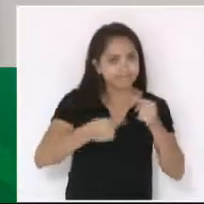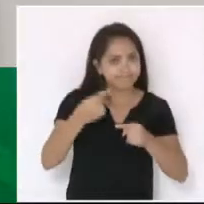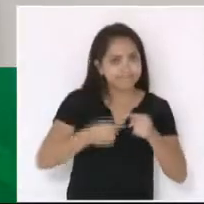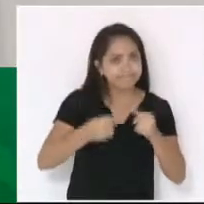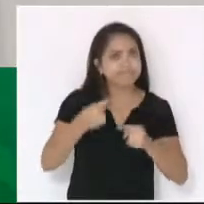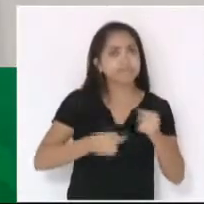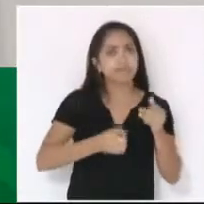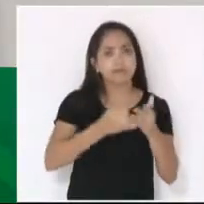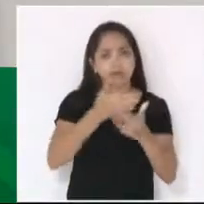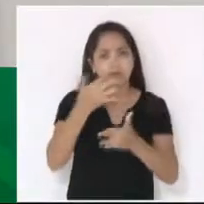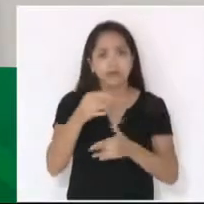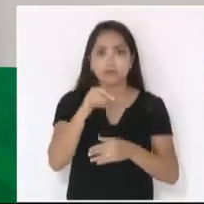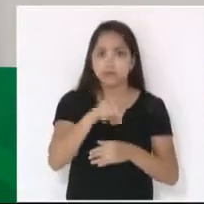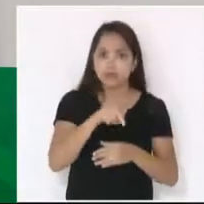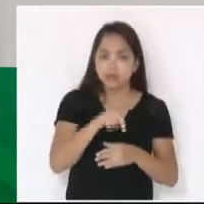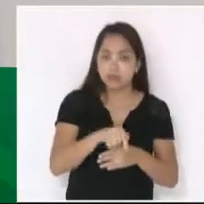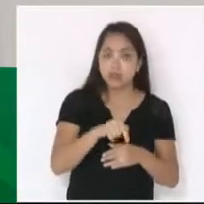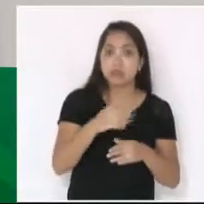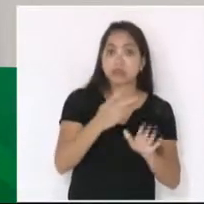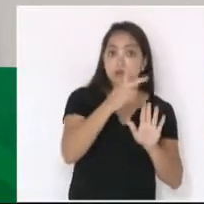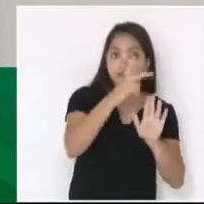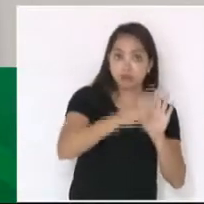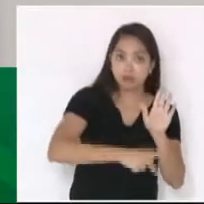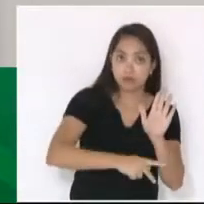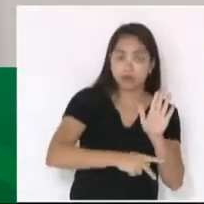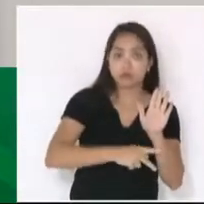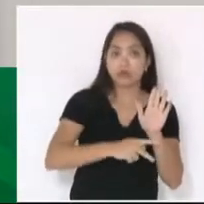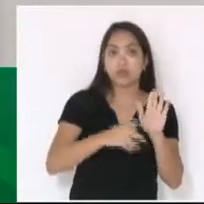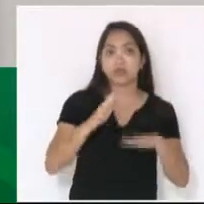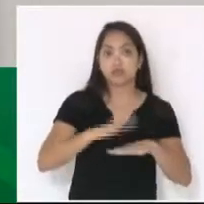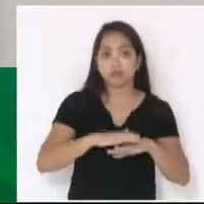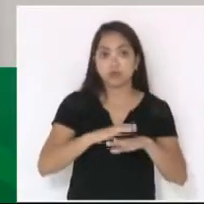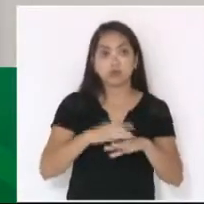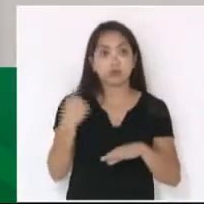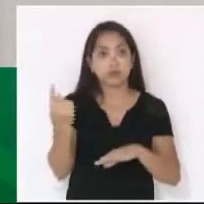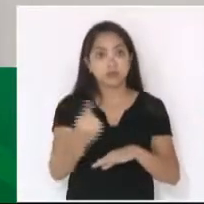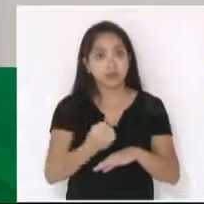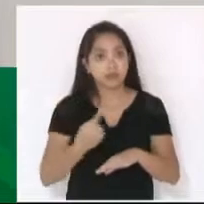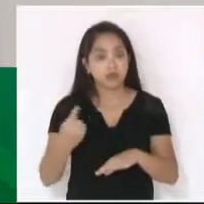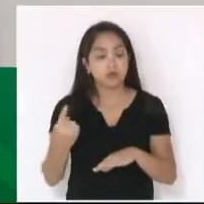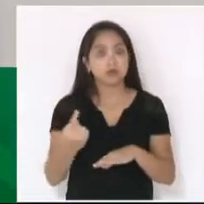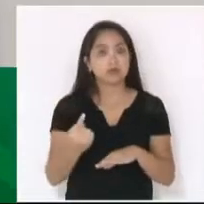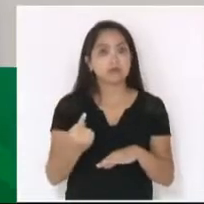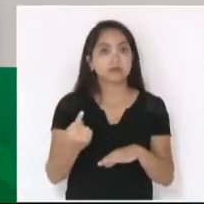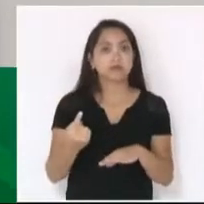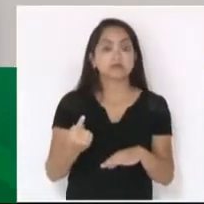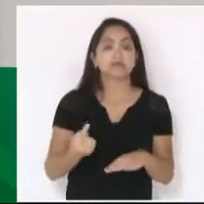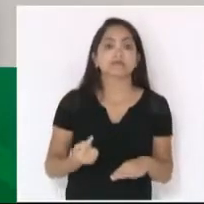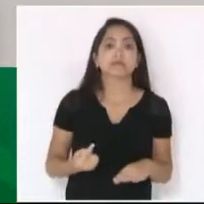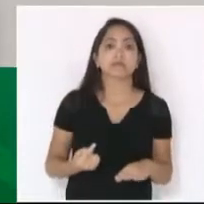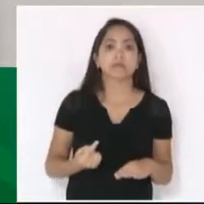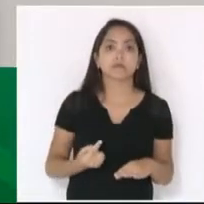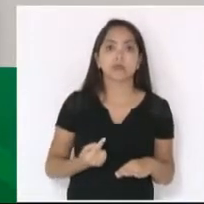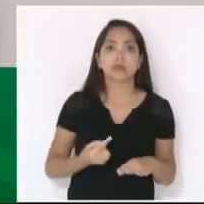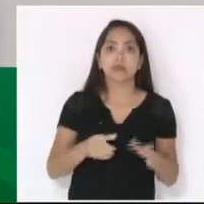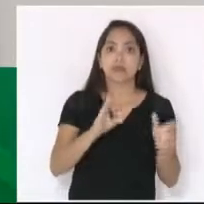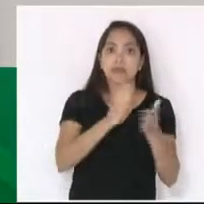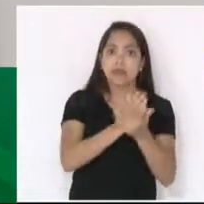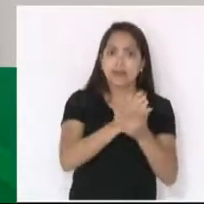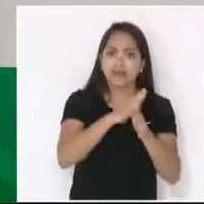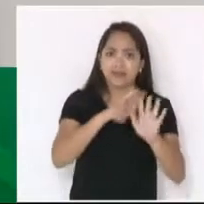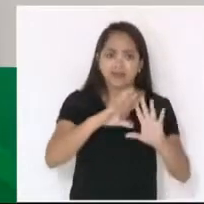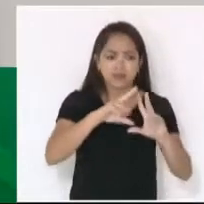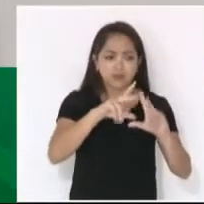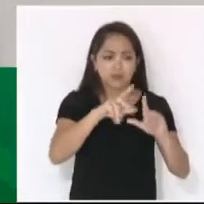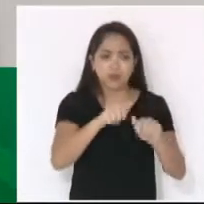tempo nessa casa e inclusive um projeto de nossa autoria que é a extinguir todas